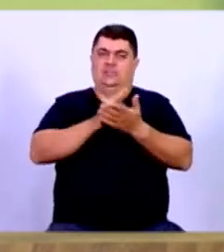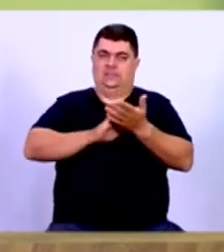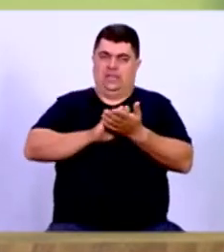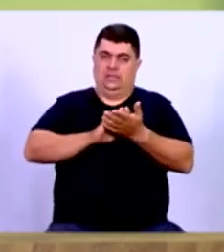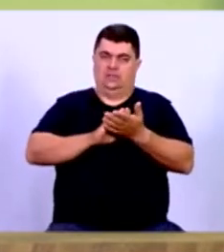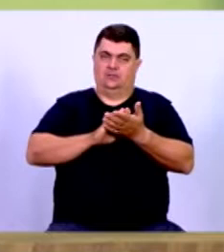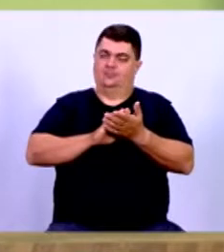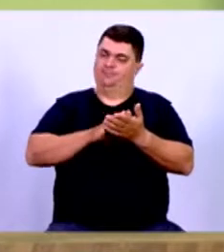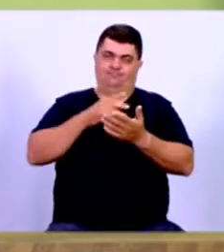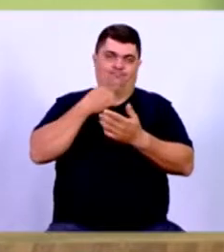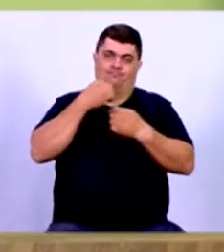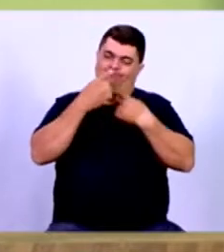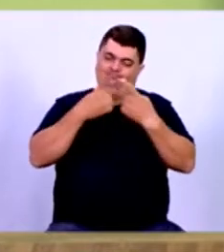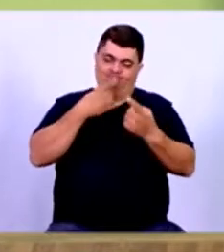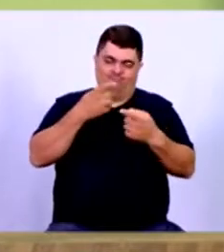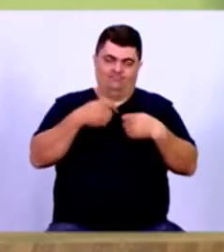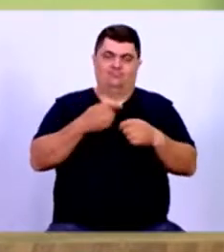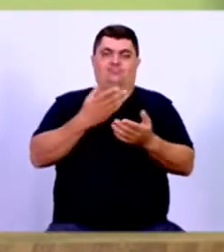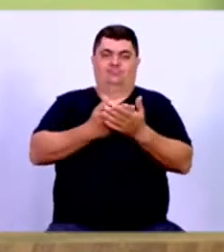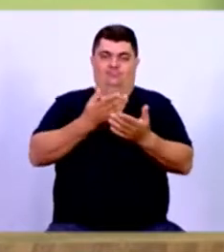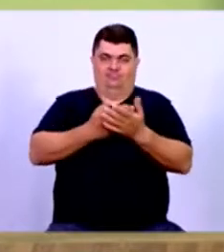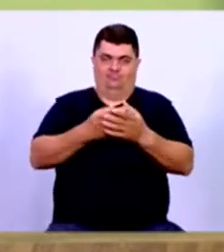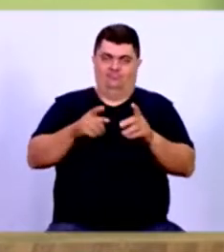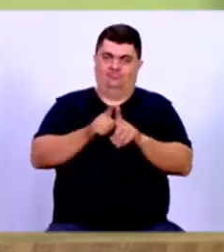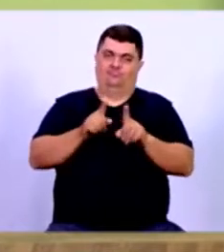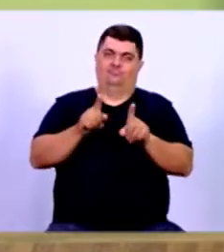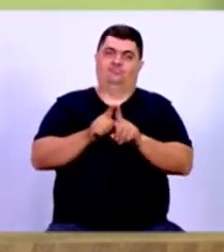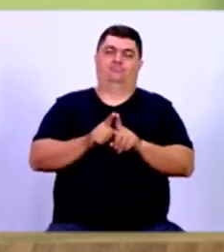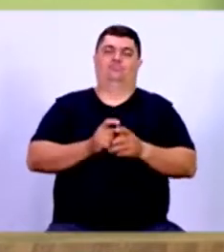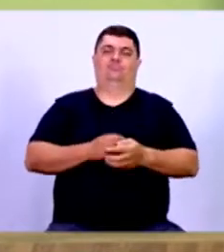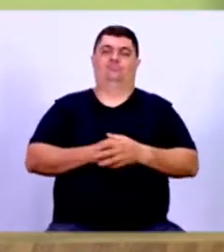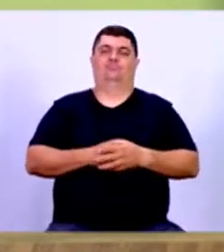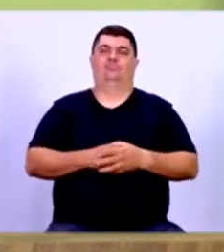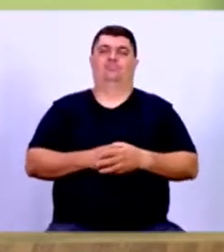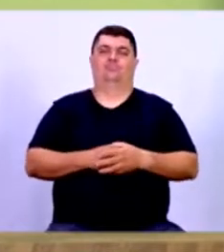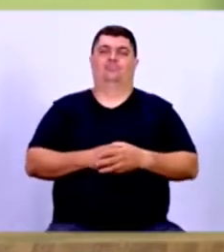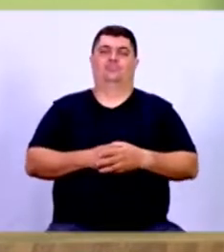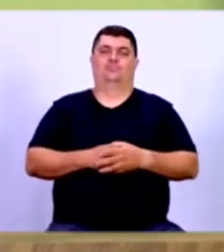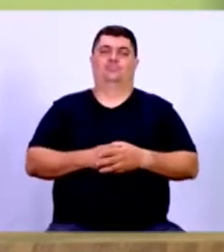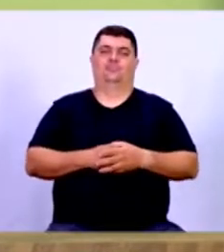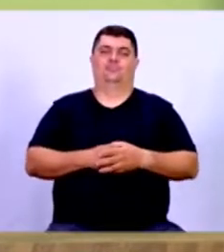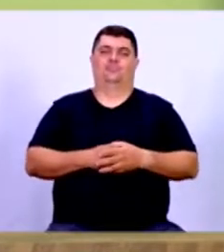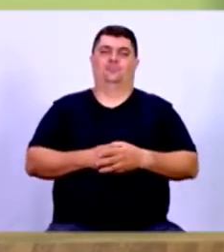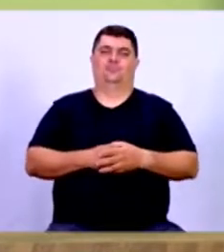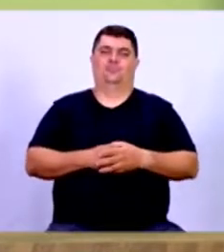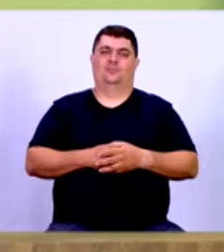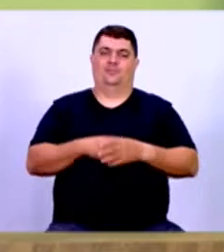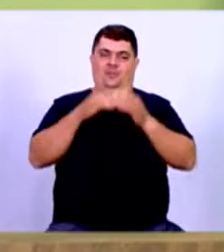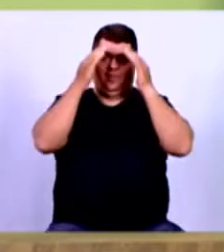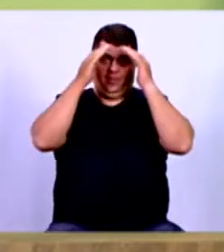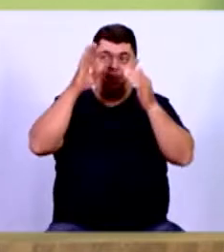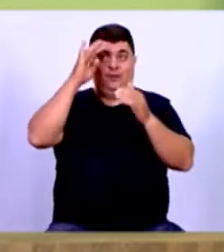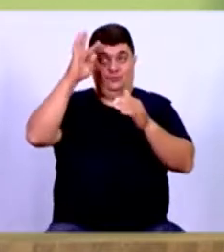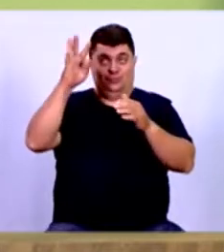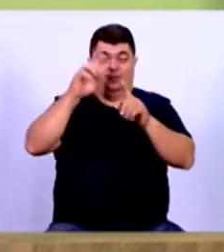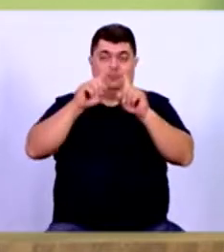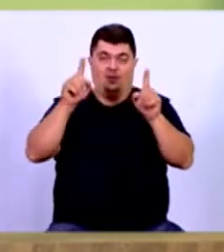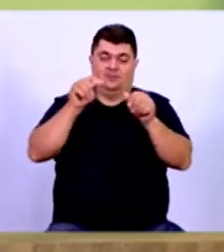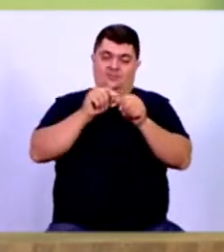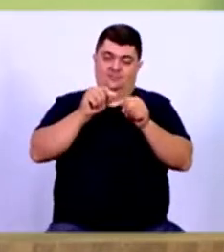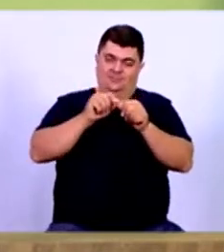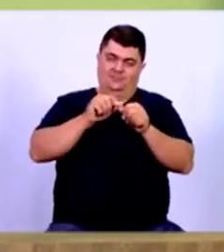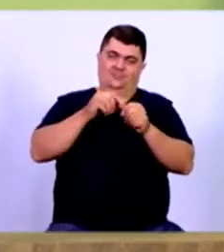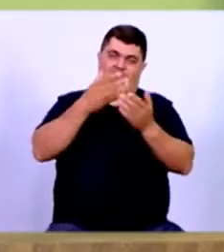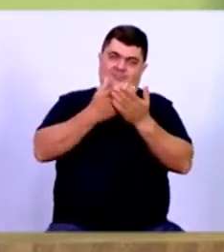esse planejamento ser maravilhoso se a execução não estiver ali caminhando junto. Então, atenção, sonhe, mas também tente